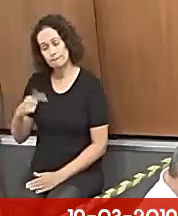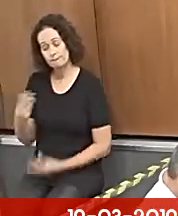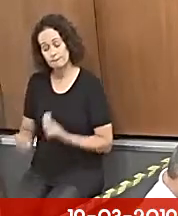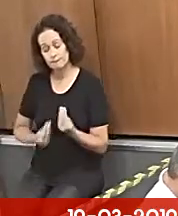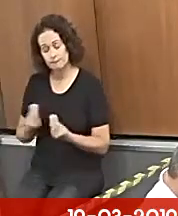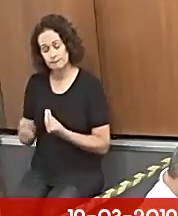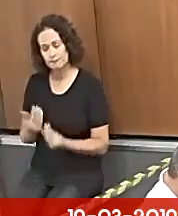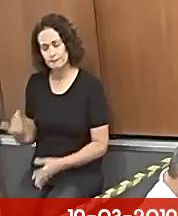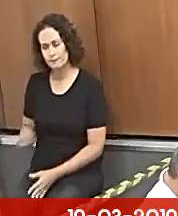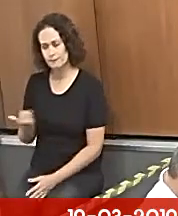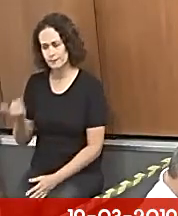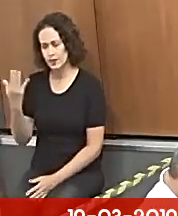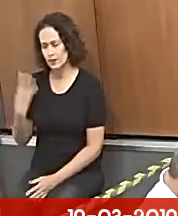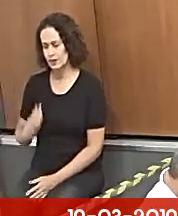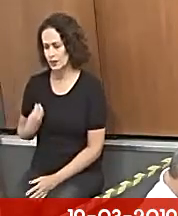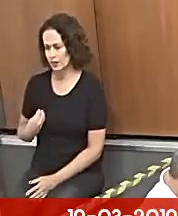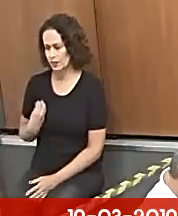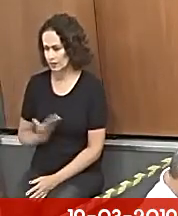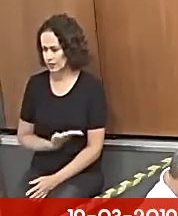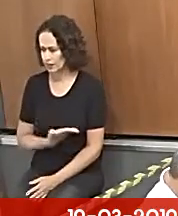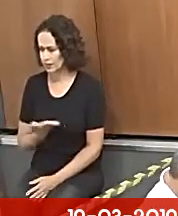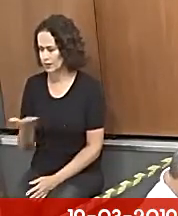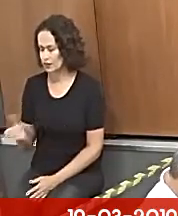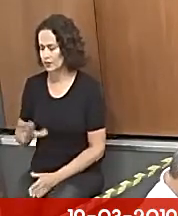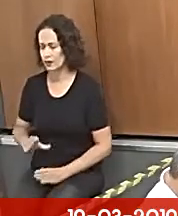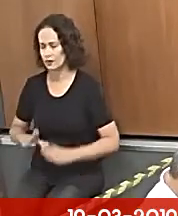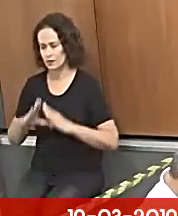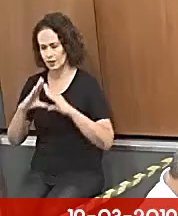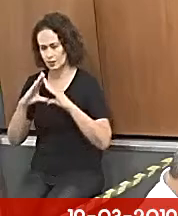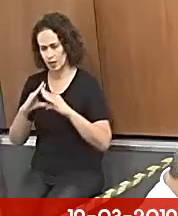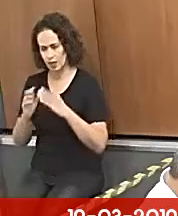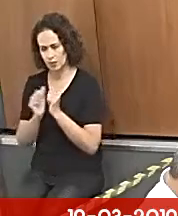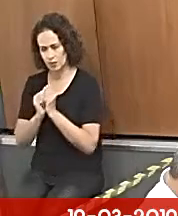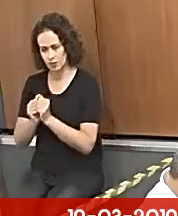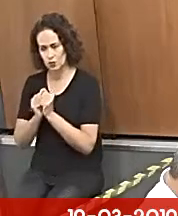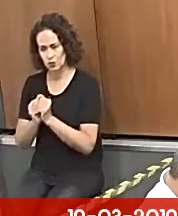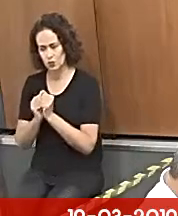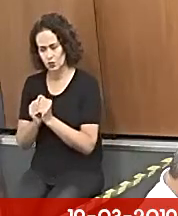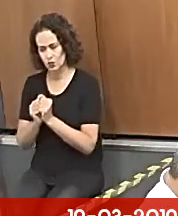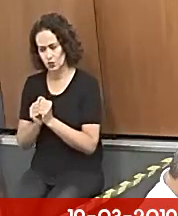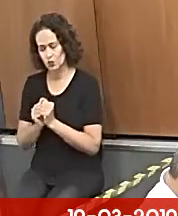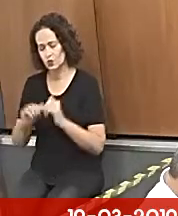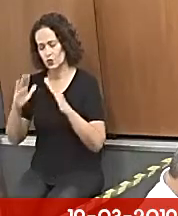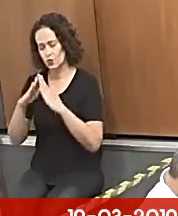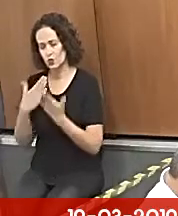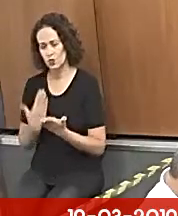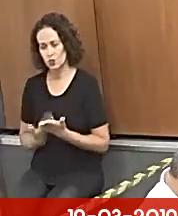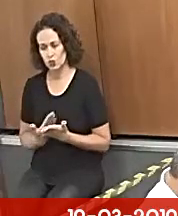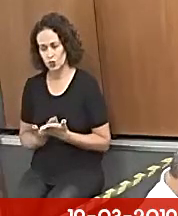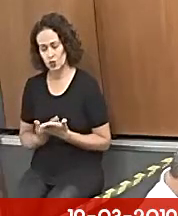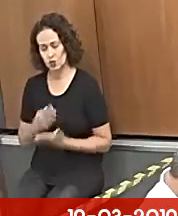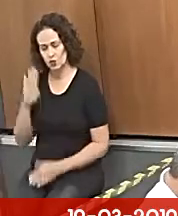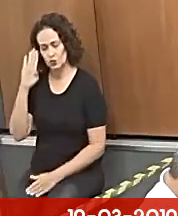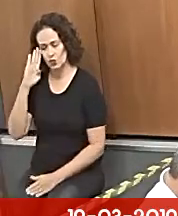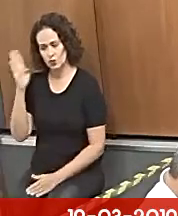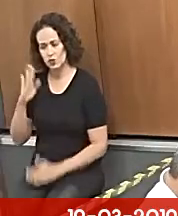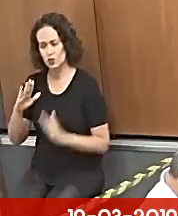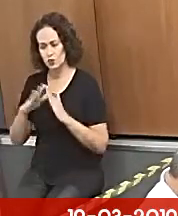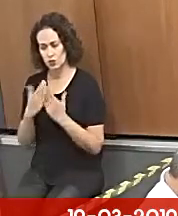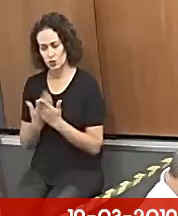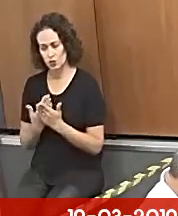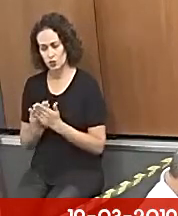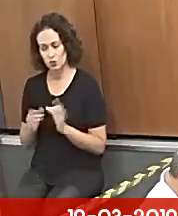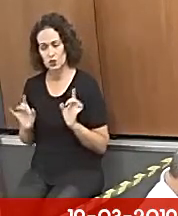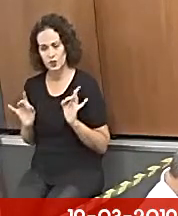a presença da assembléia legislativa junto com a gente nas escolas principalmente nas escolas especiais